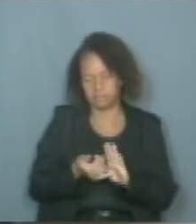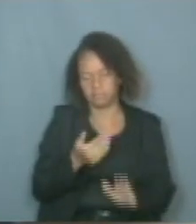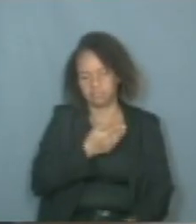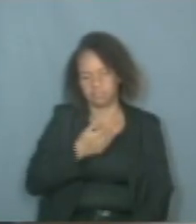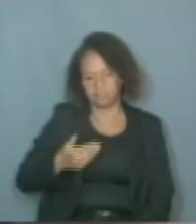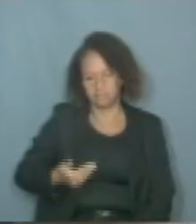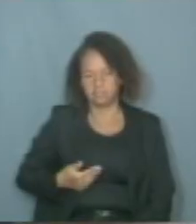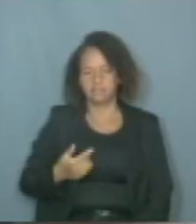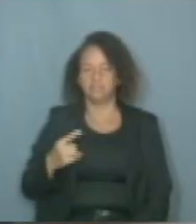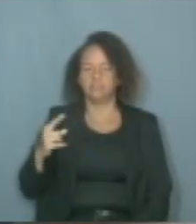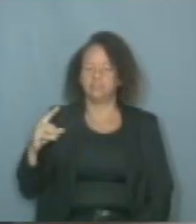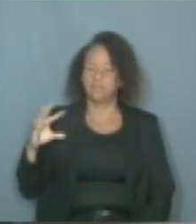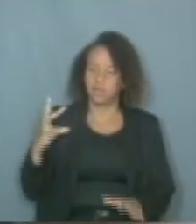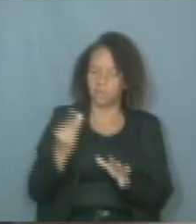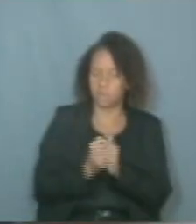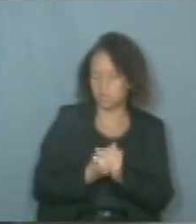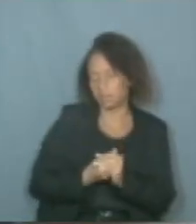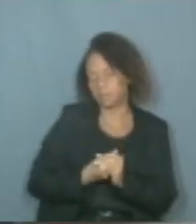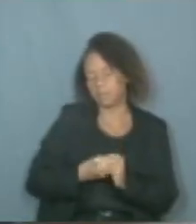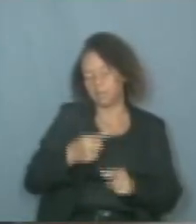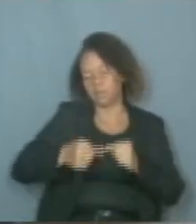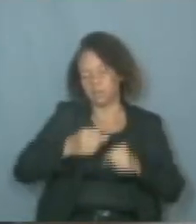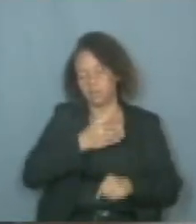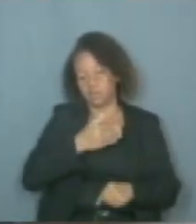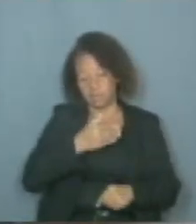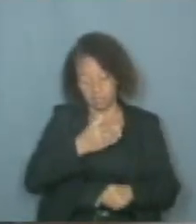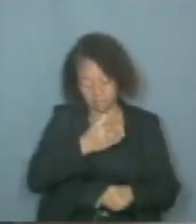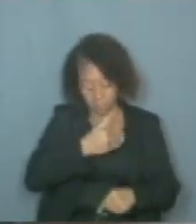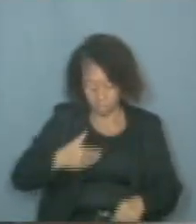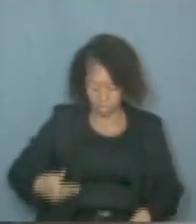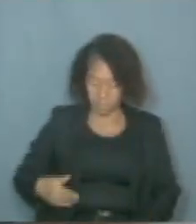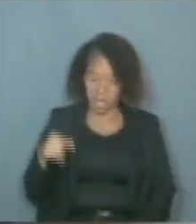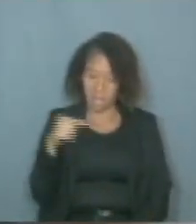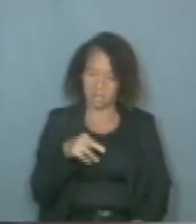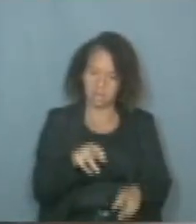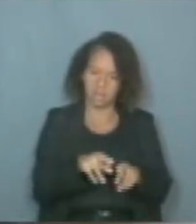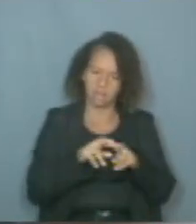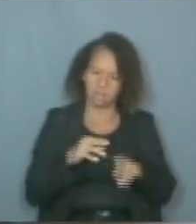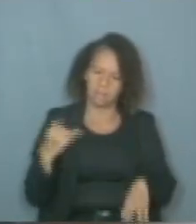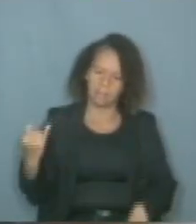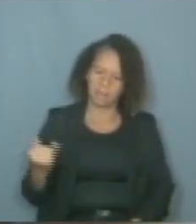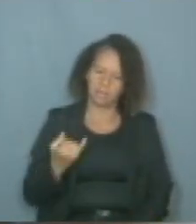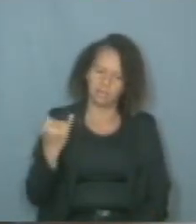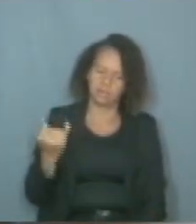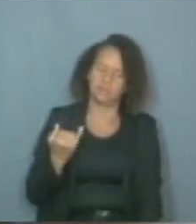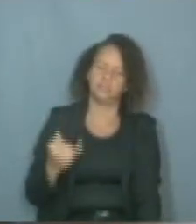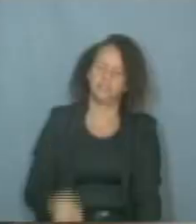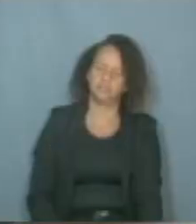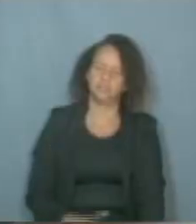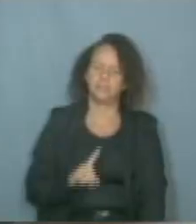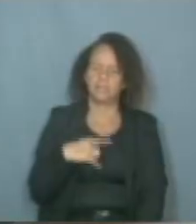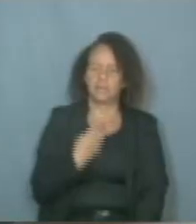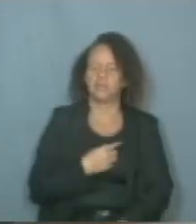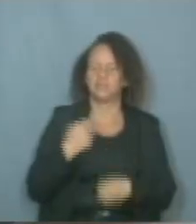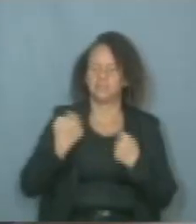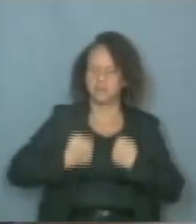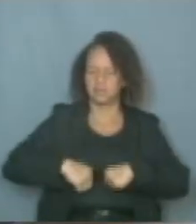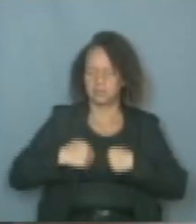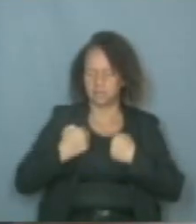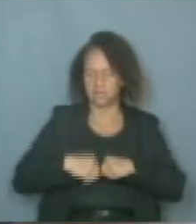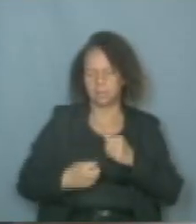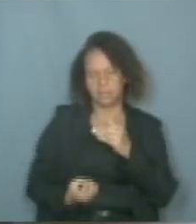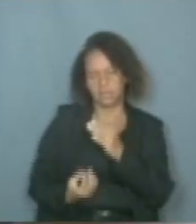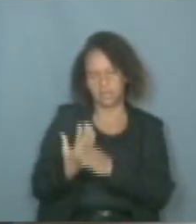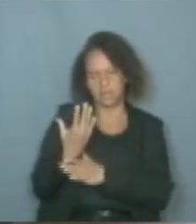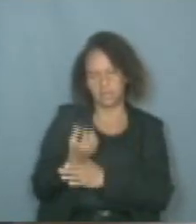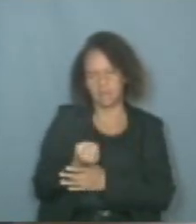governamental e inclusão em políticas públicas existentes. Esse requerimento é muito importante. Nós precisamos